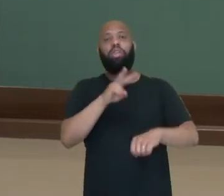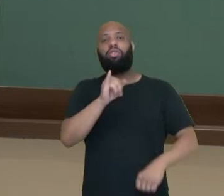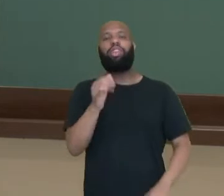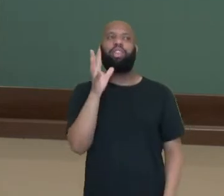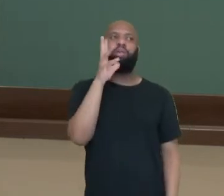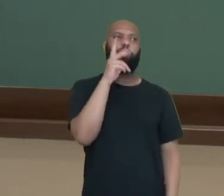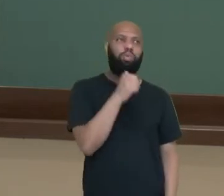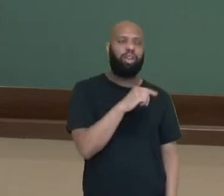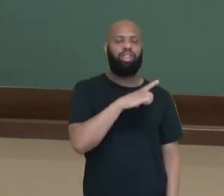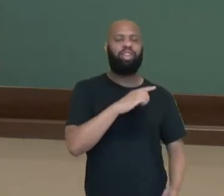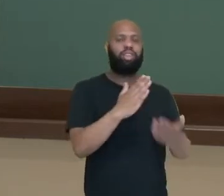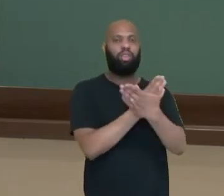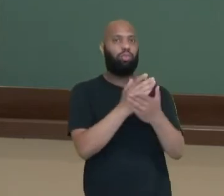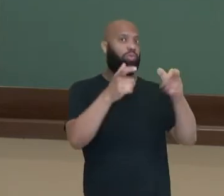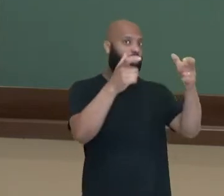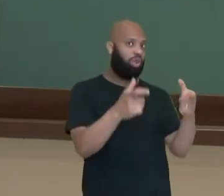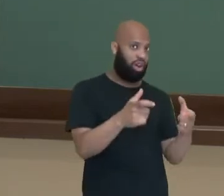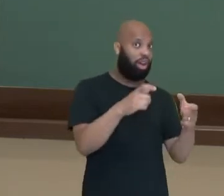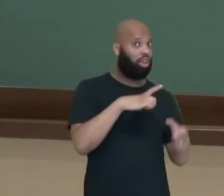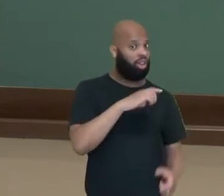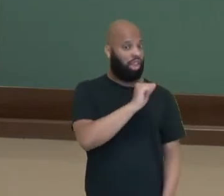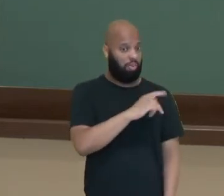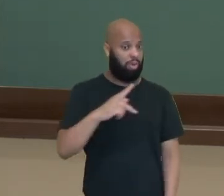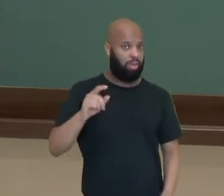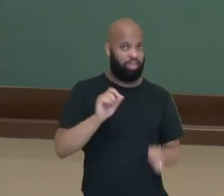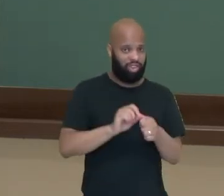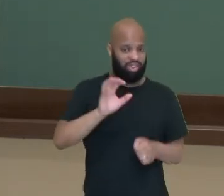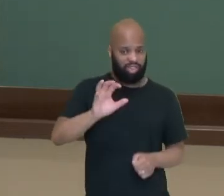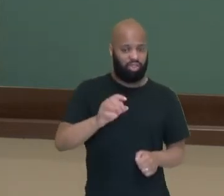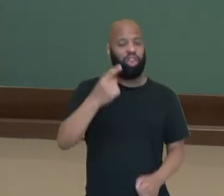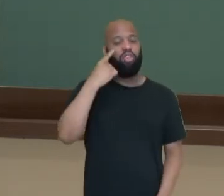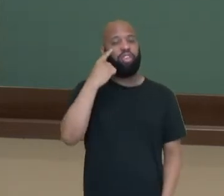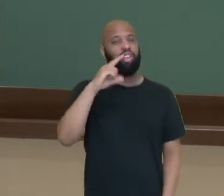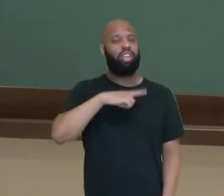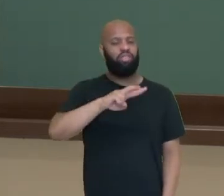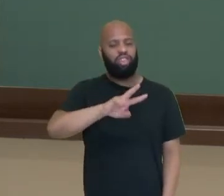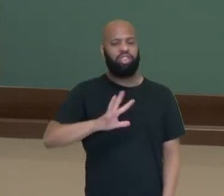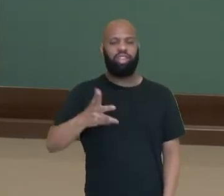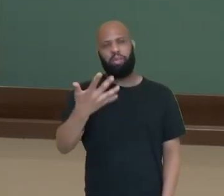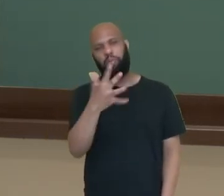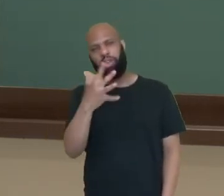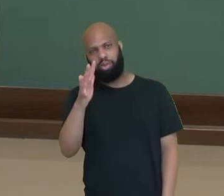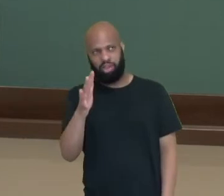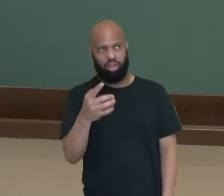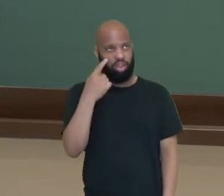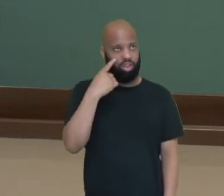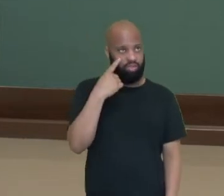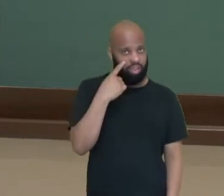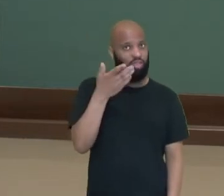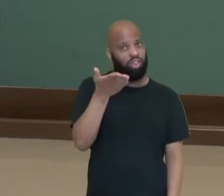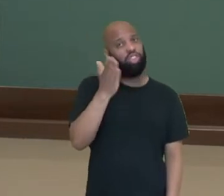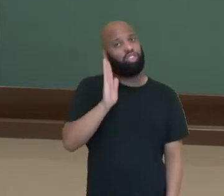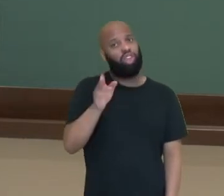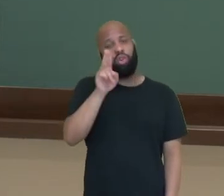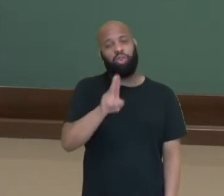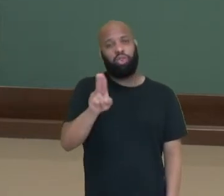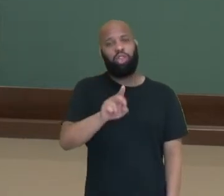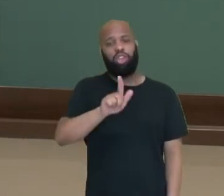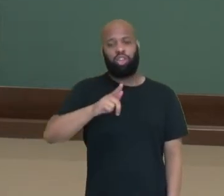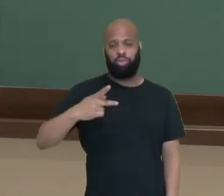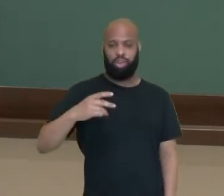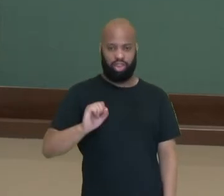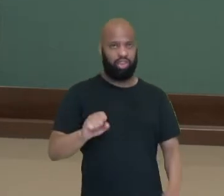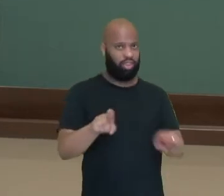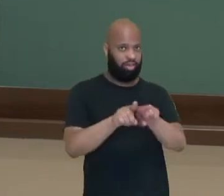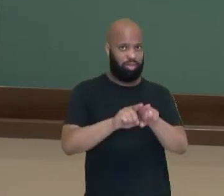para chegar em determinado endereço, considerando uma velocidade média. Viu? Quem não usa o GPS, né,